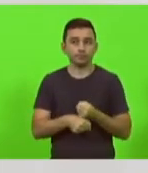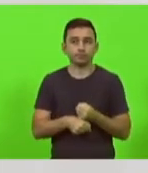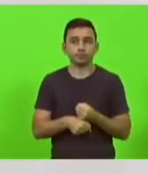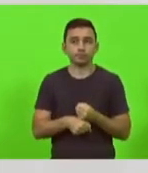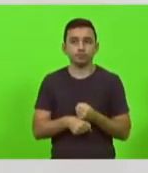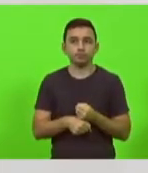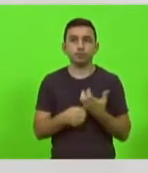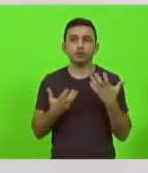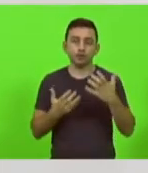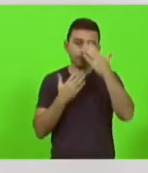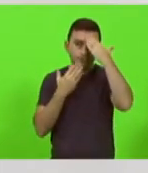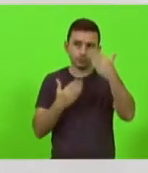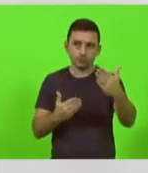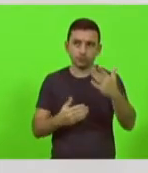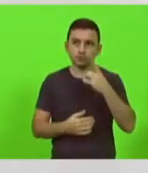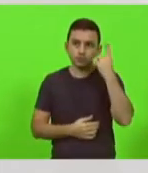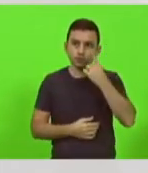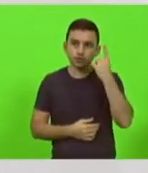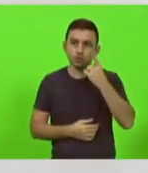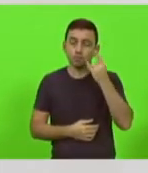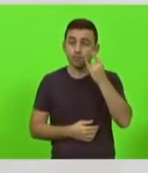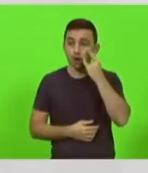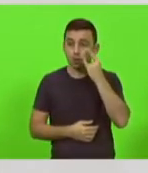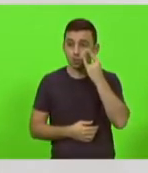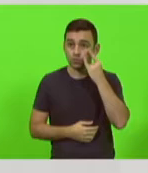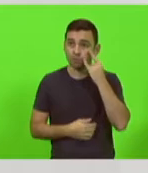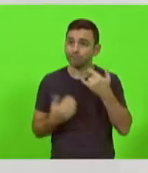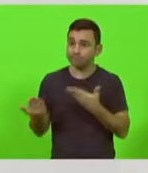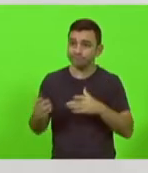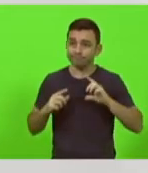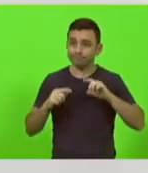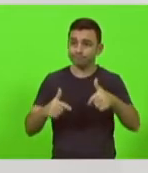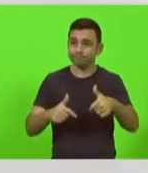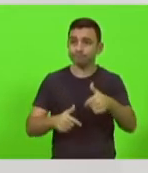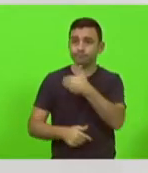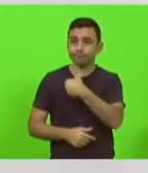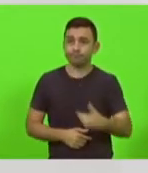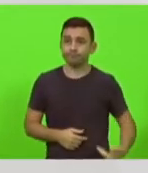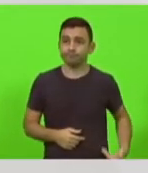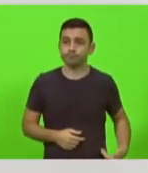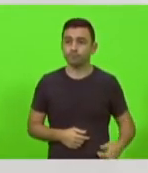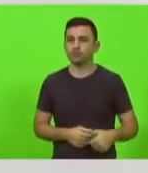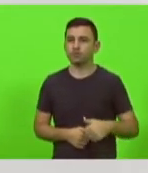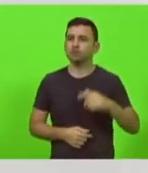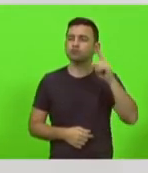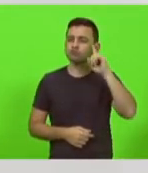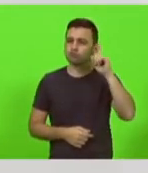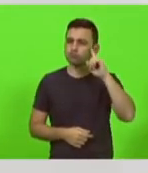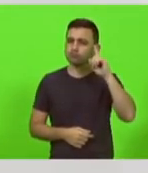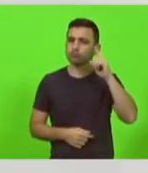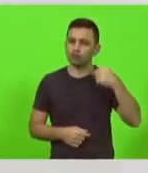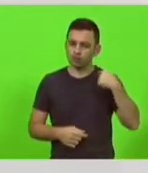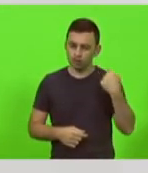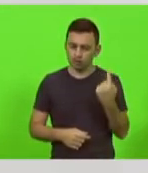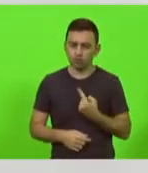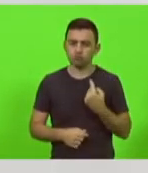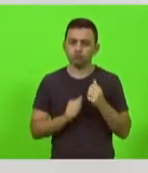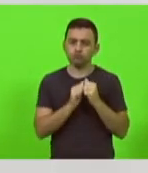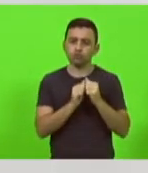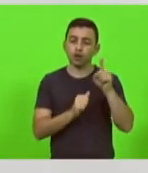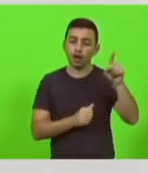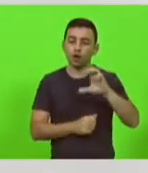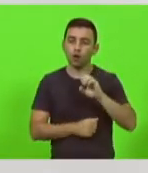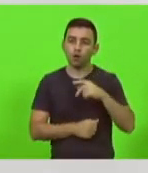Quero agradecer também ao deputado Mauro de Nadal, que esteve à frente do governo nos dias em que estive participando da COP26 na